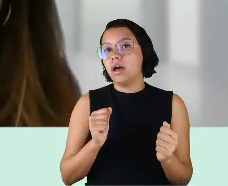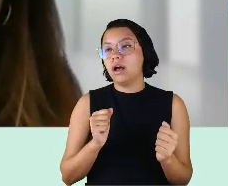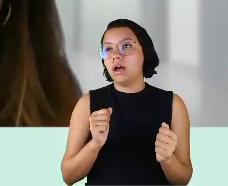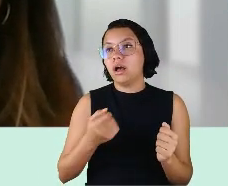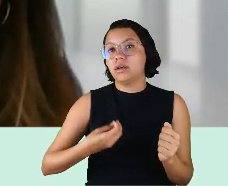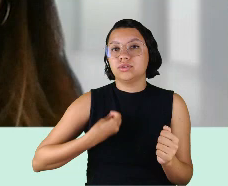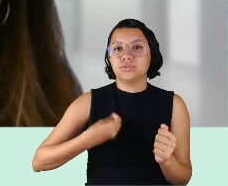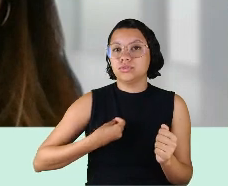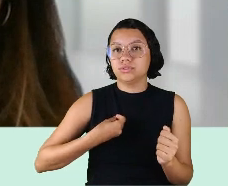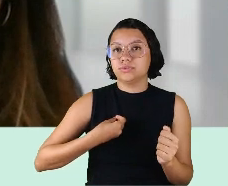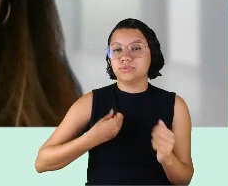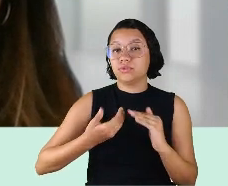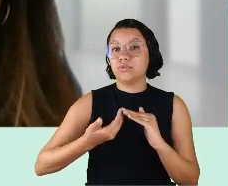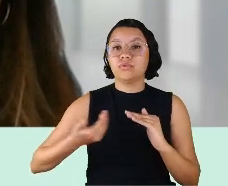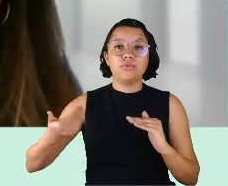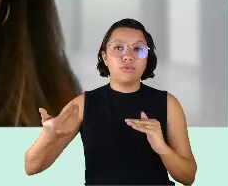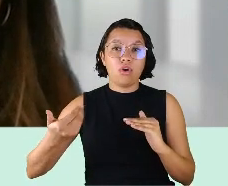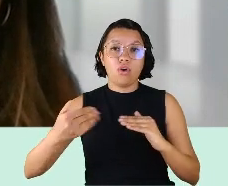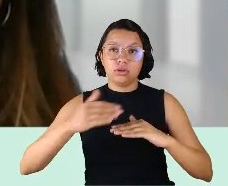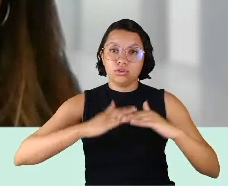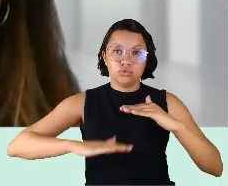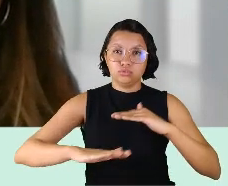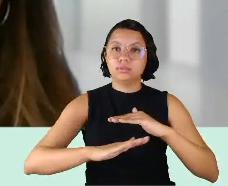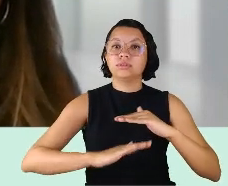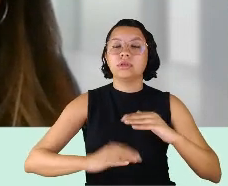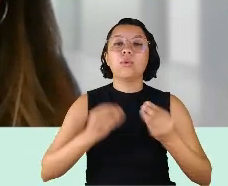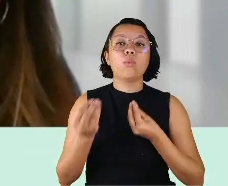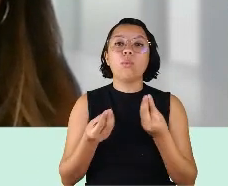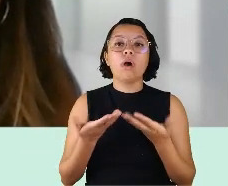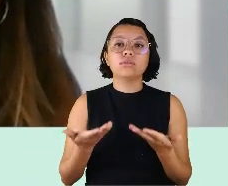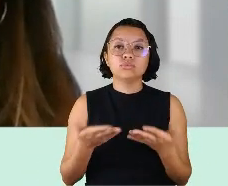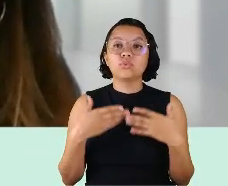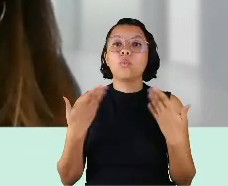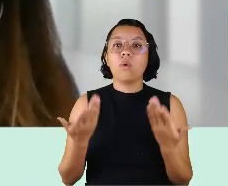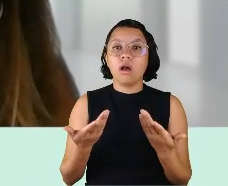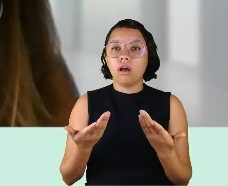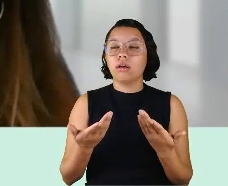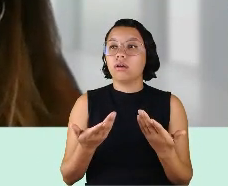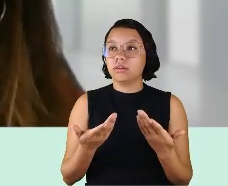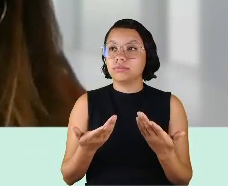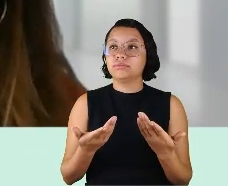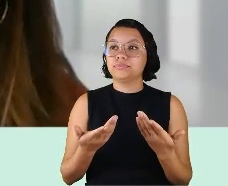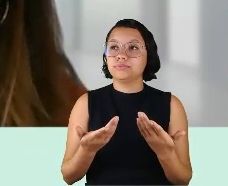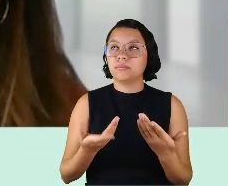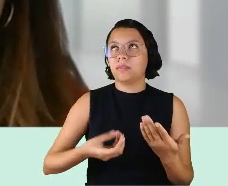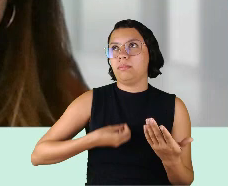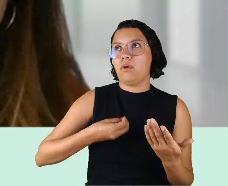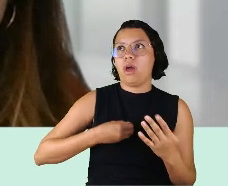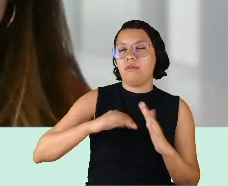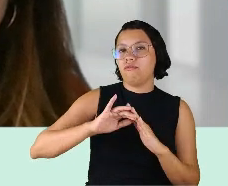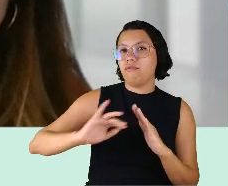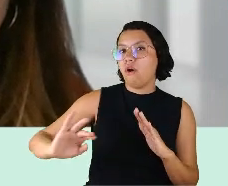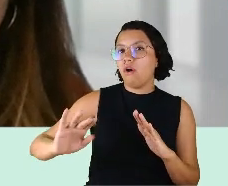pode residir fora da subseção? Eu sei que residir fora da subseção não